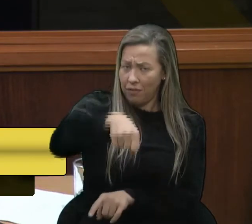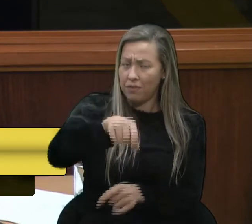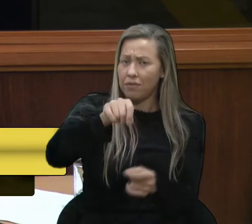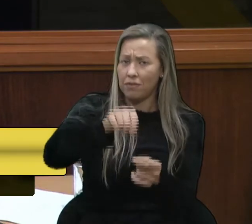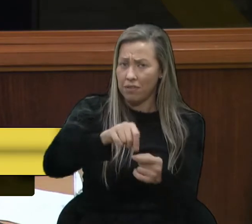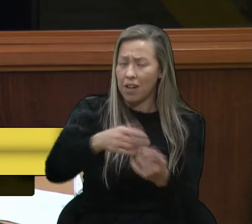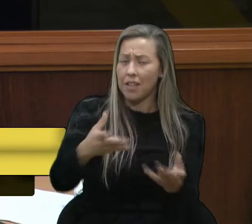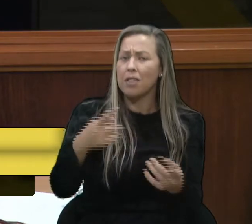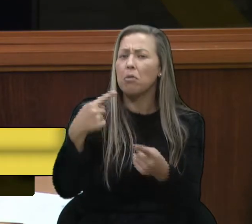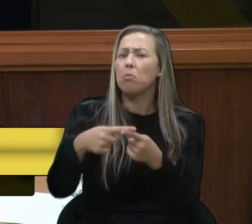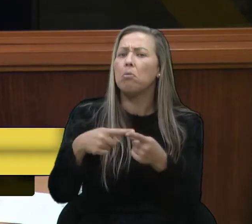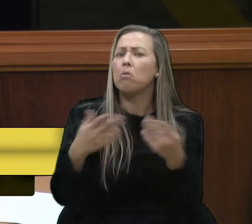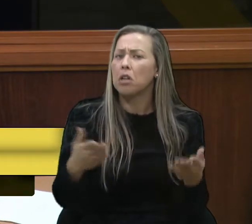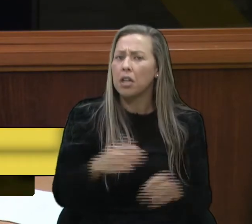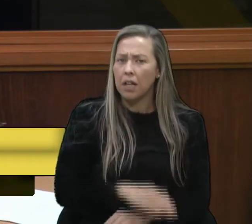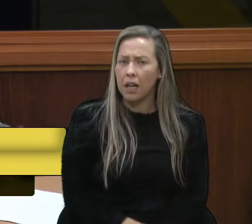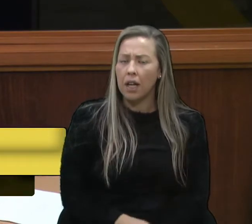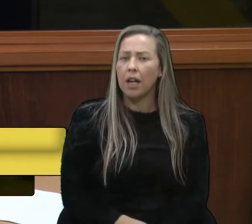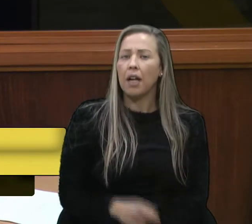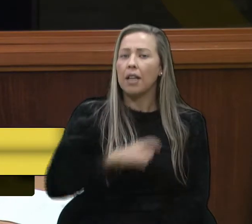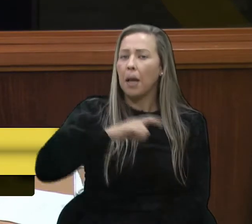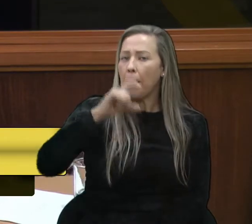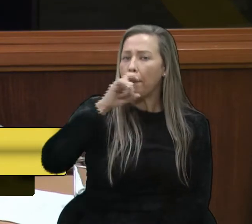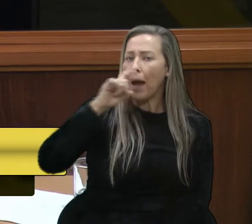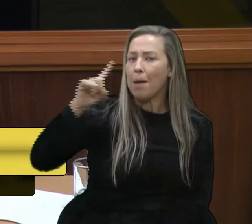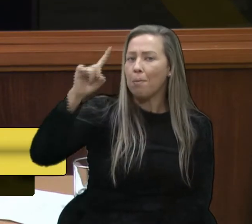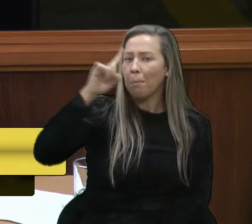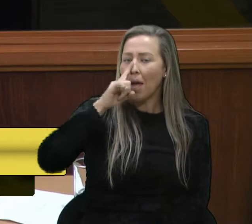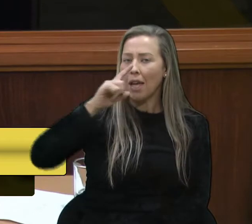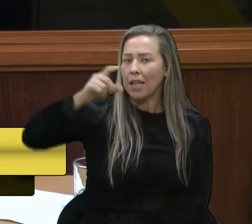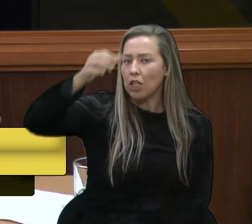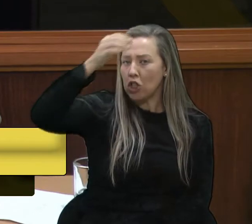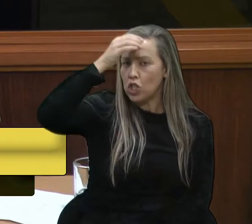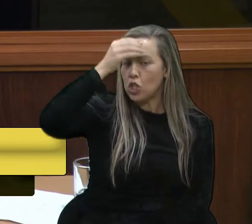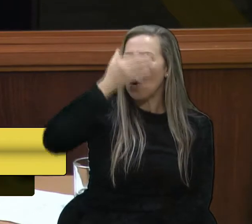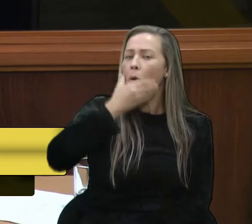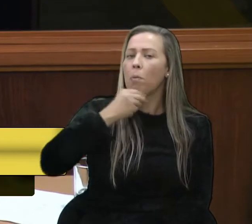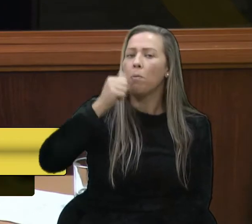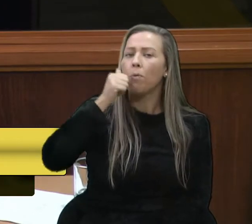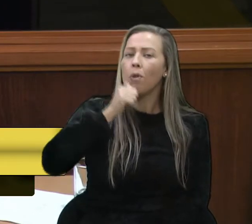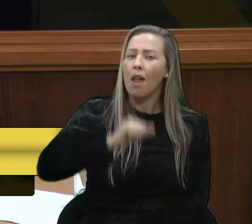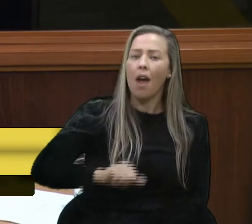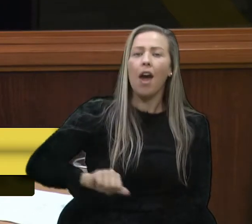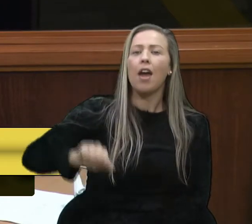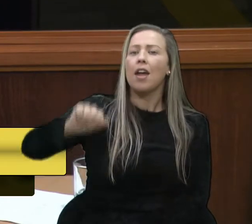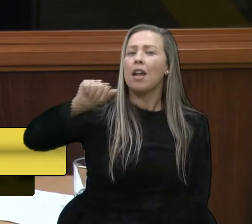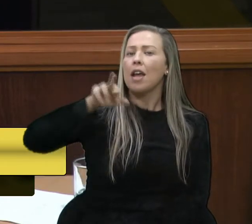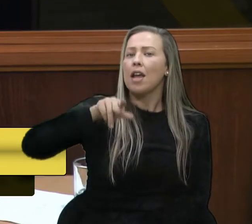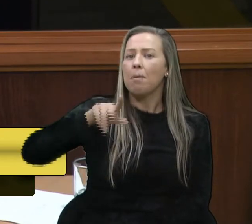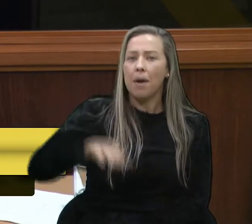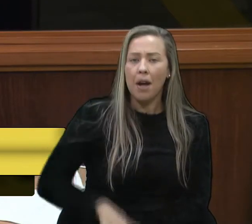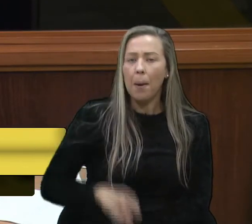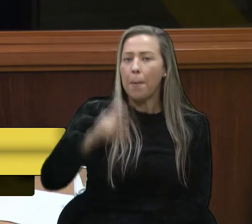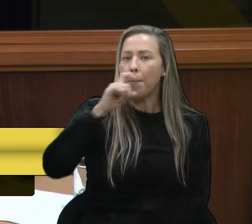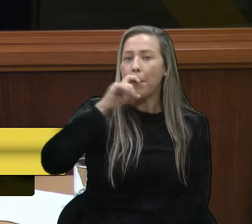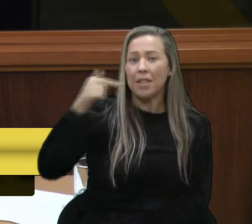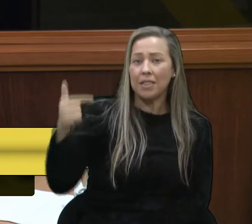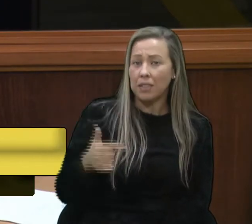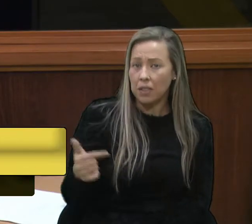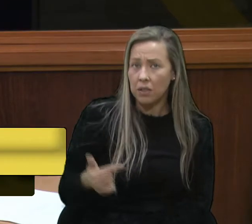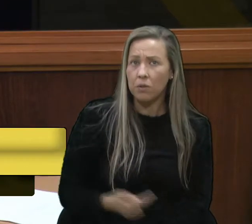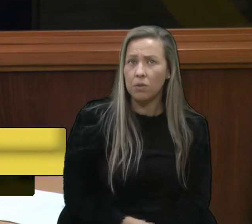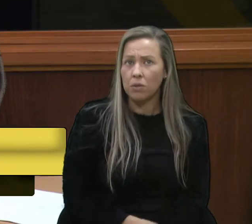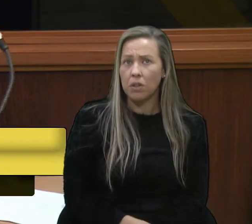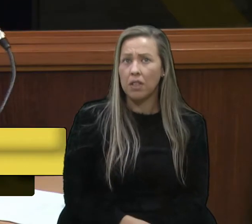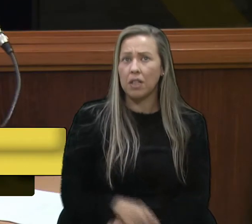Principalmente envolve pais, irmãos, tios, sobrinhos, né, padrastros, né, e